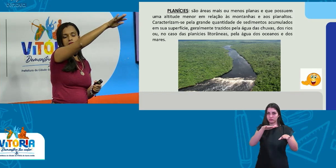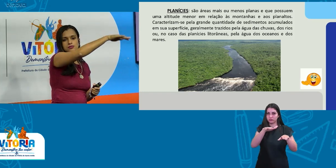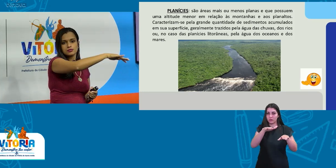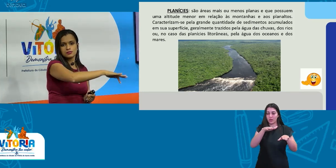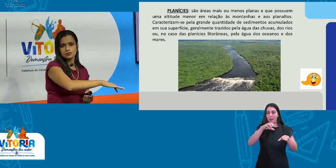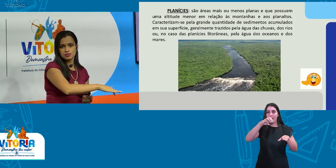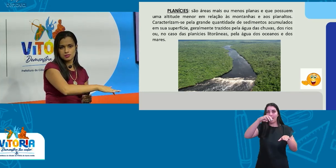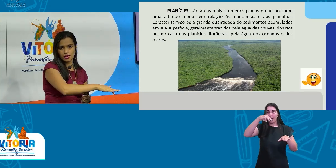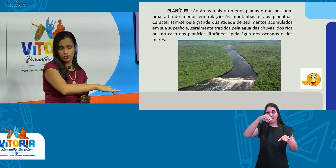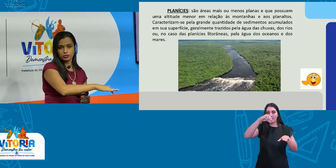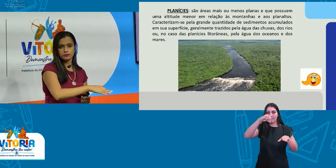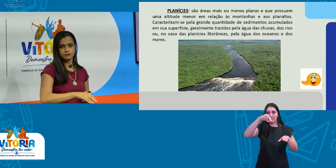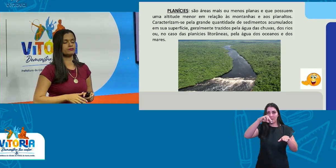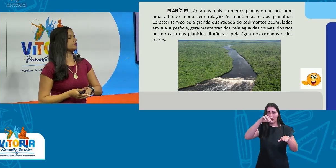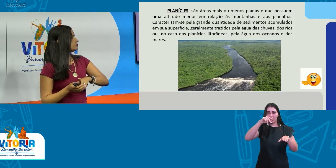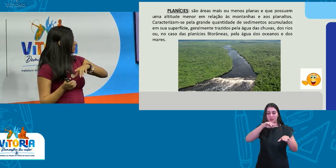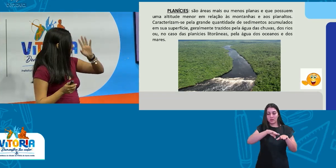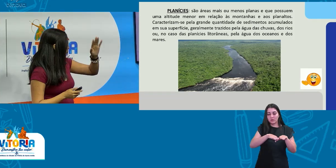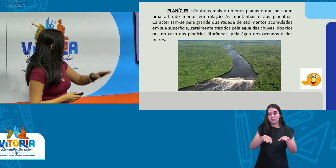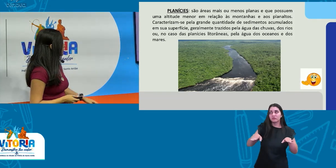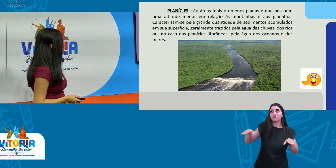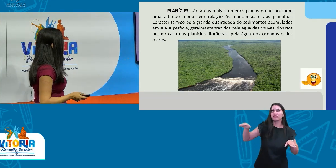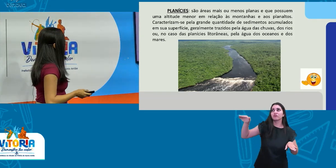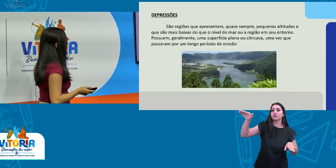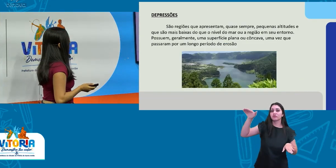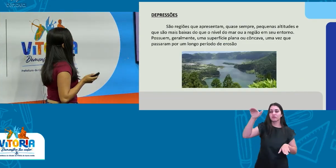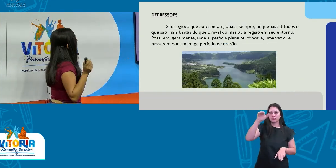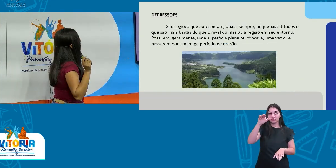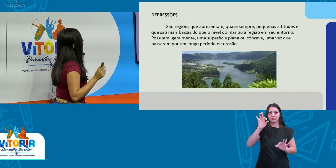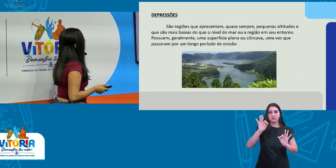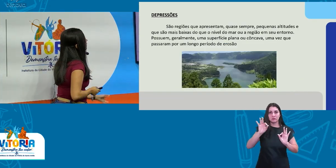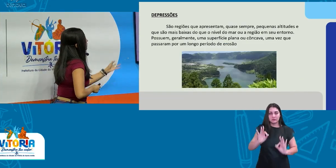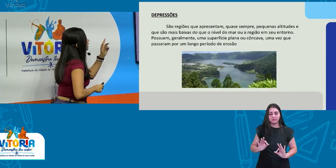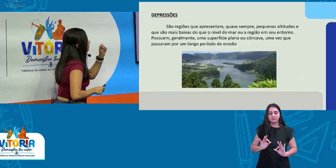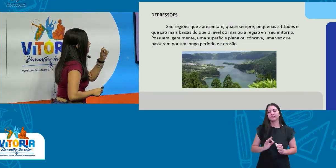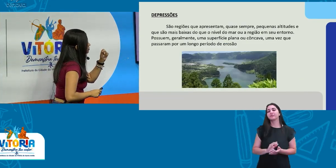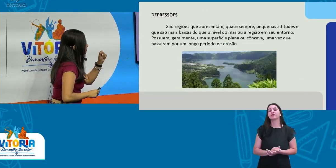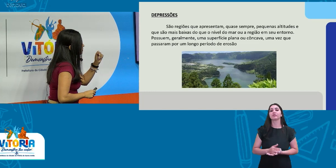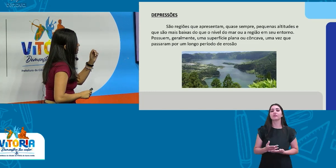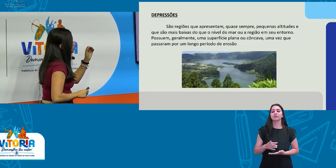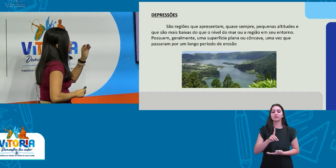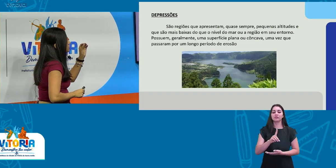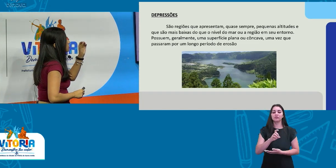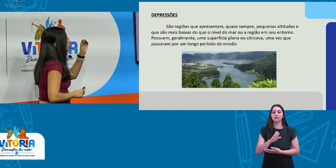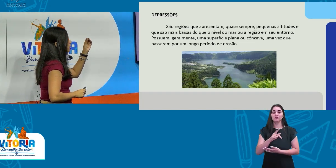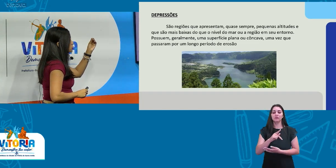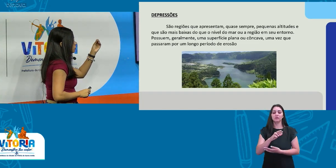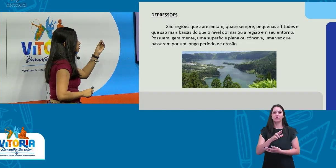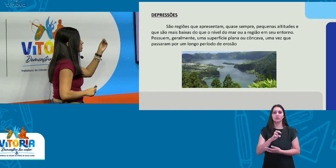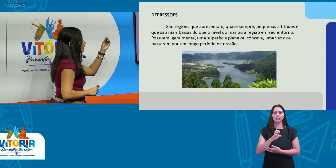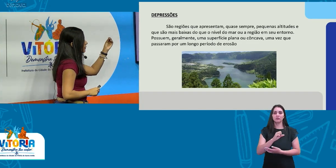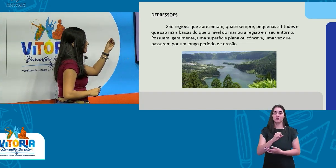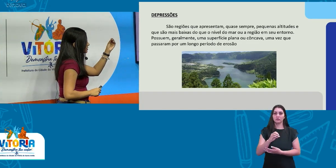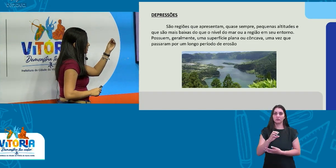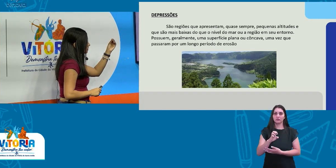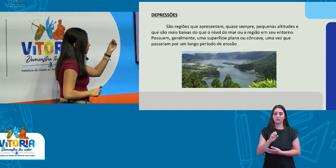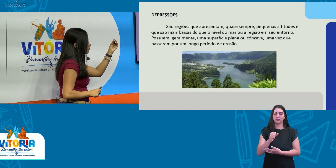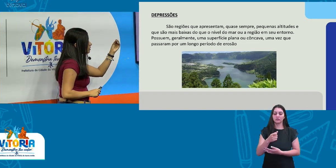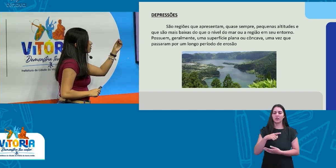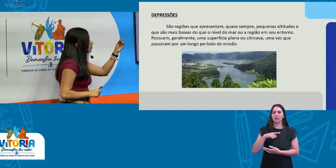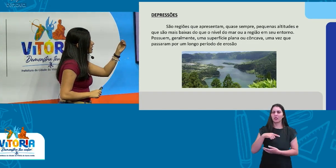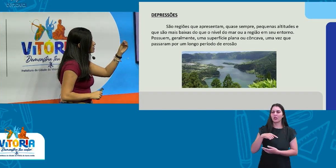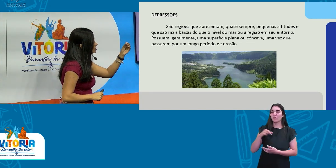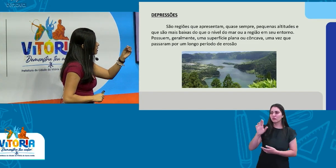montanhas, certo? Vamos lá, segura aí. Depressões são regiões que